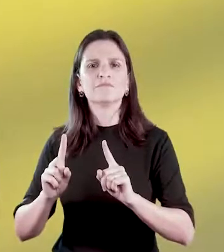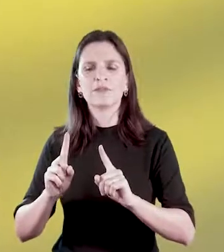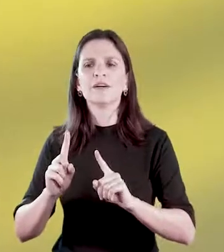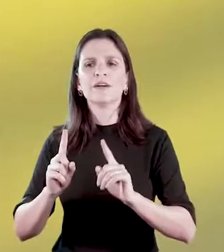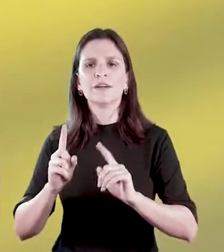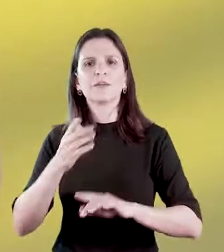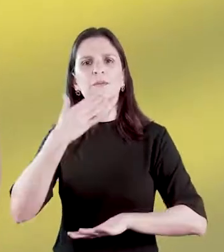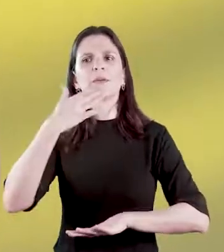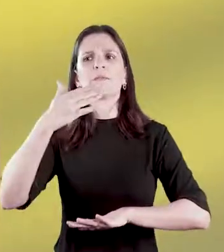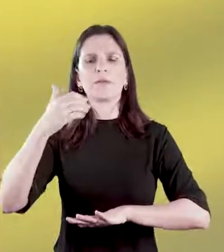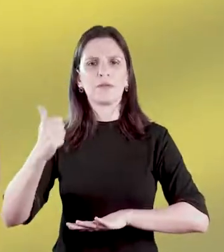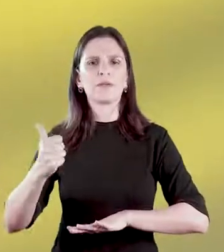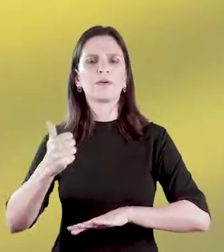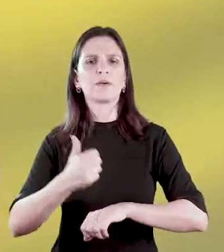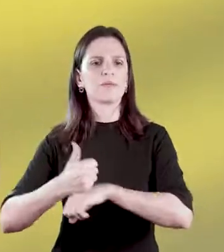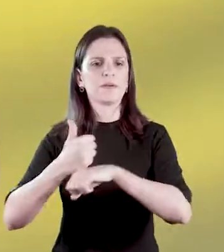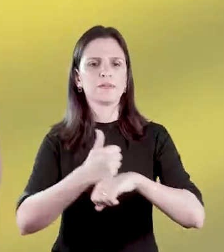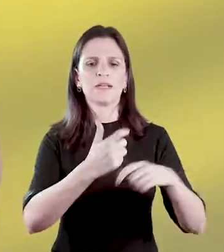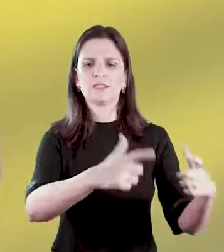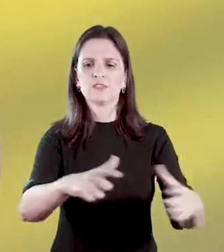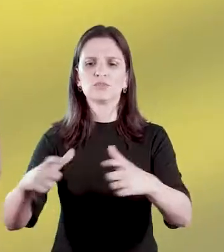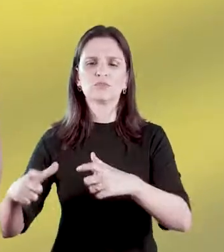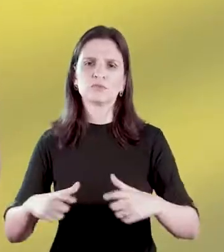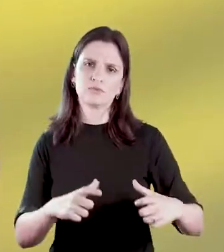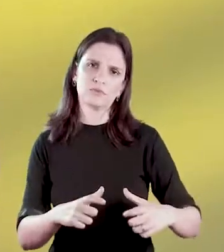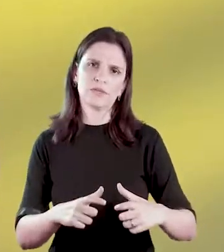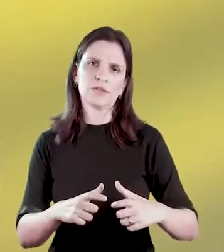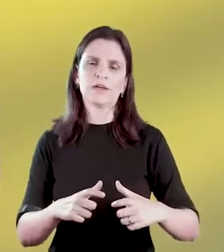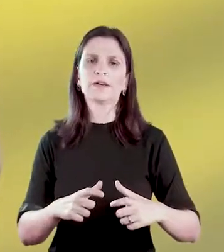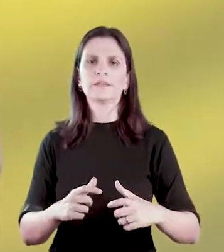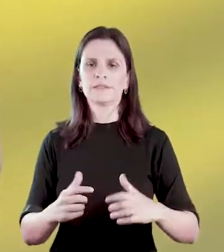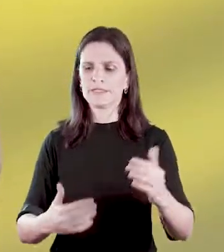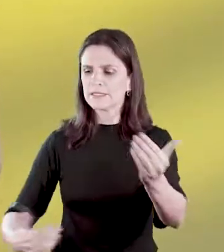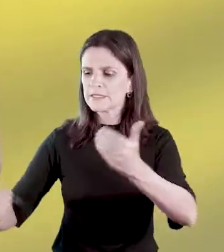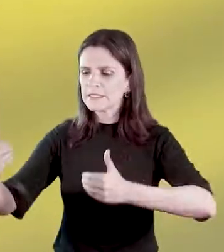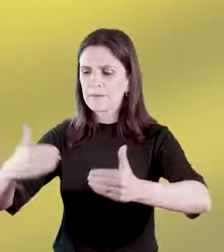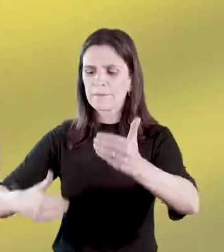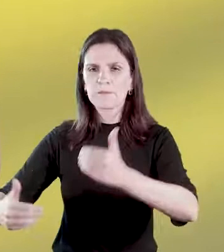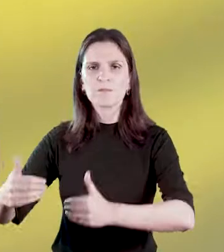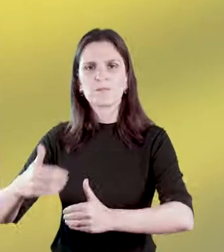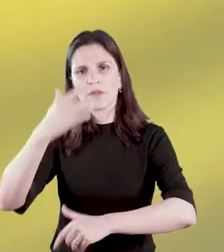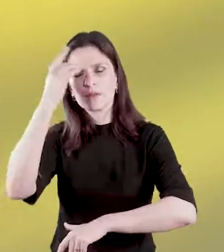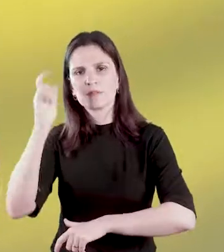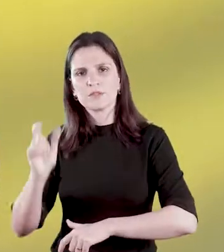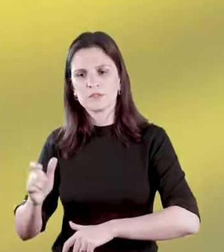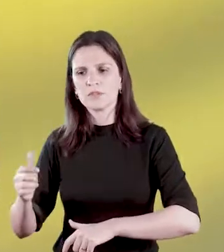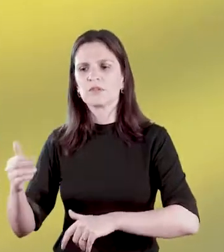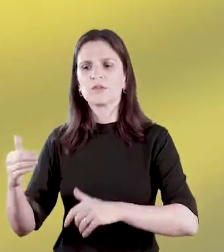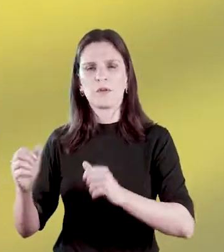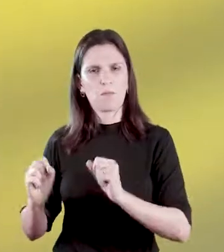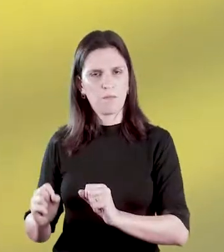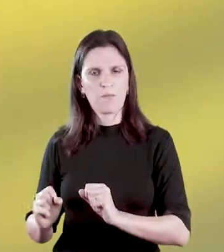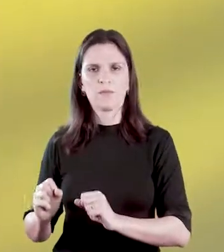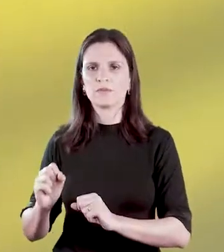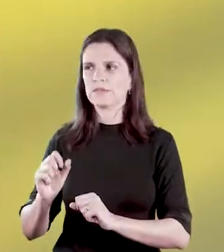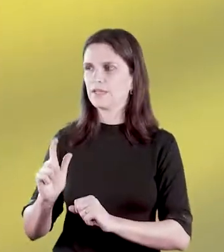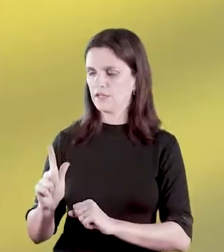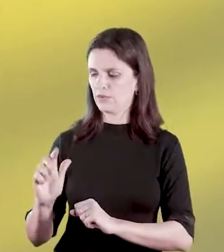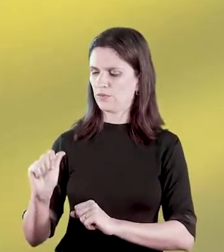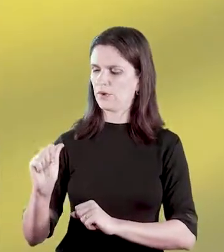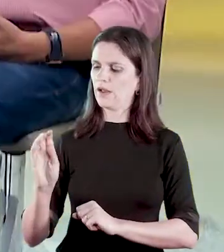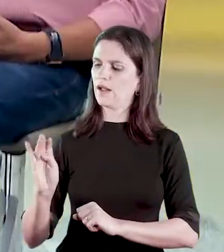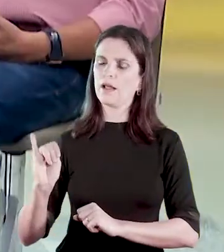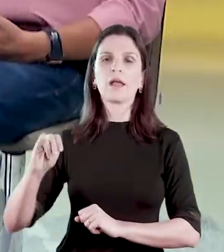sempre recebo na minha casa no meu gabinete Eu acho que o vereador é quando vou ele de